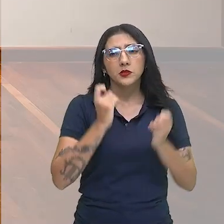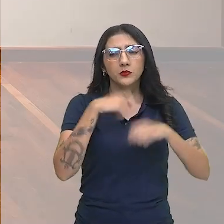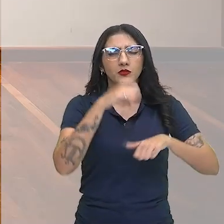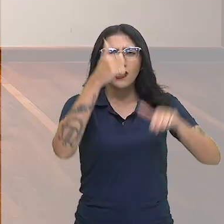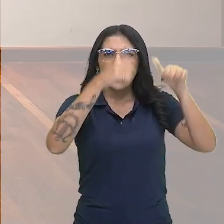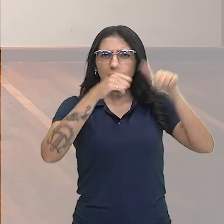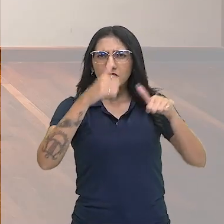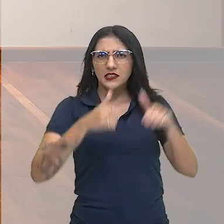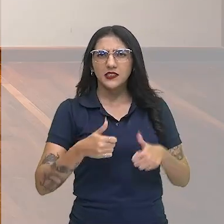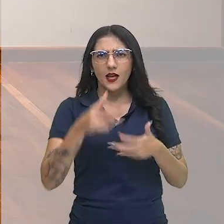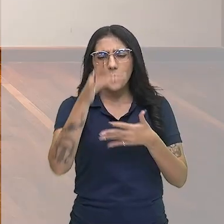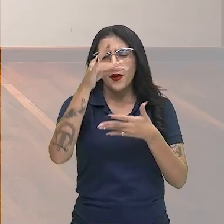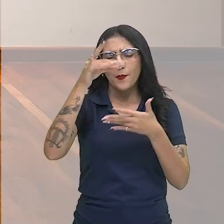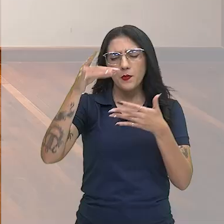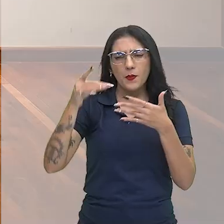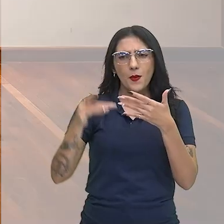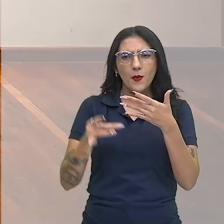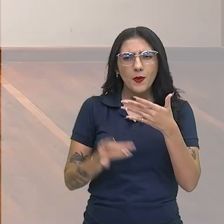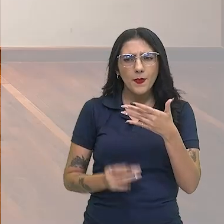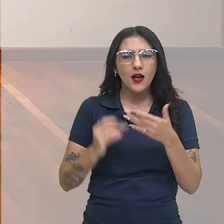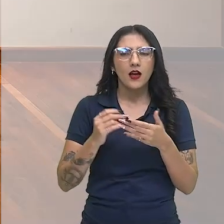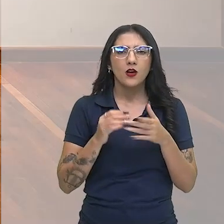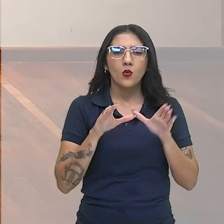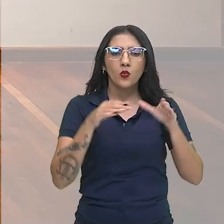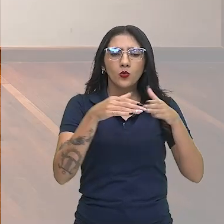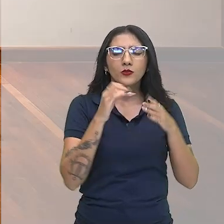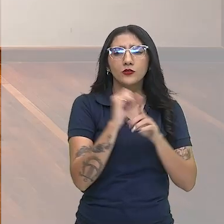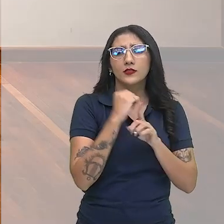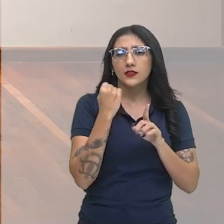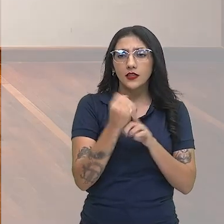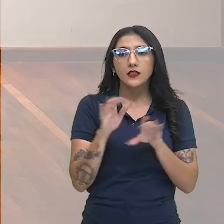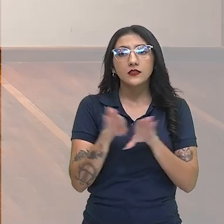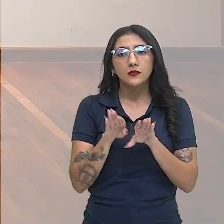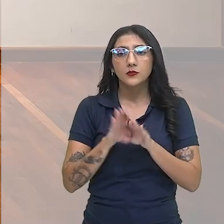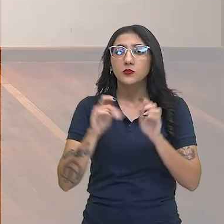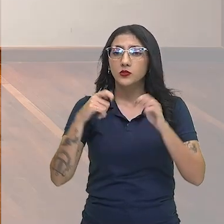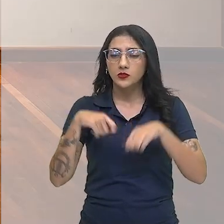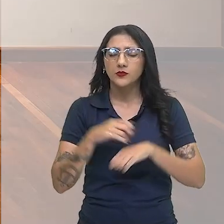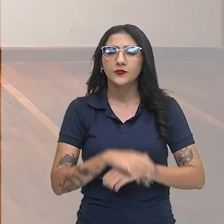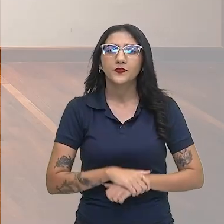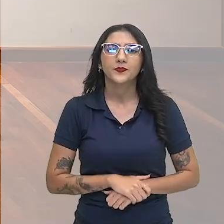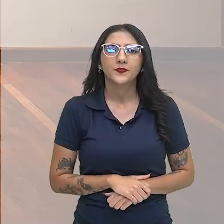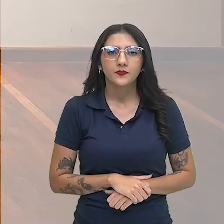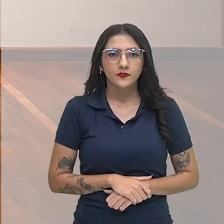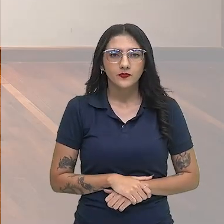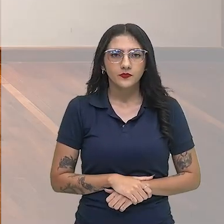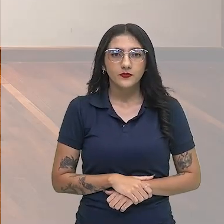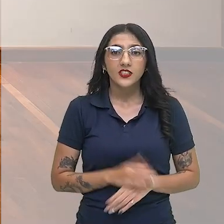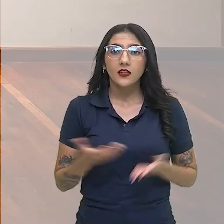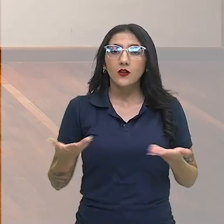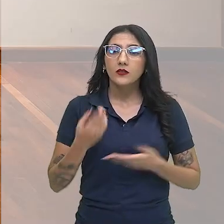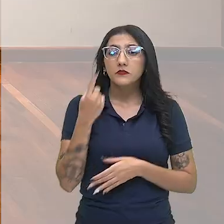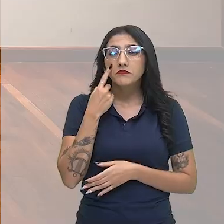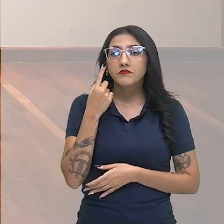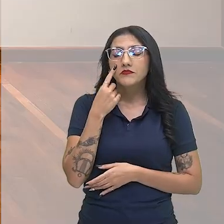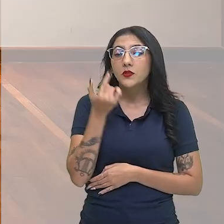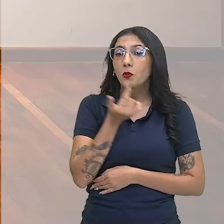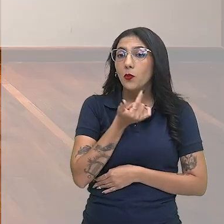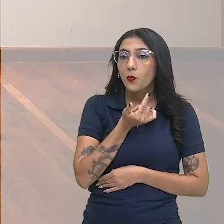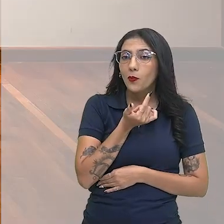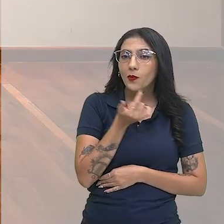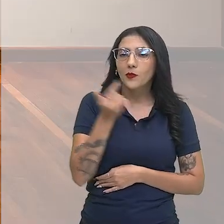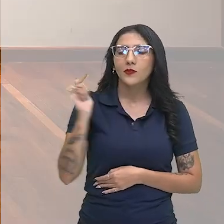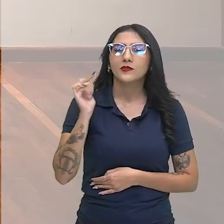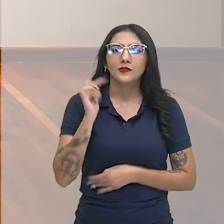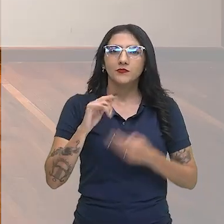a sociedade na qual ele vivia e que também serve para analisar a nossa sociedade. Agora nós vamos ver Émile Durkheim,